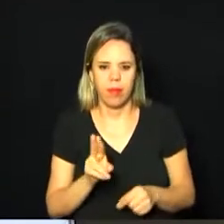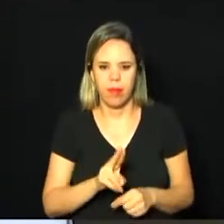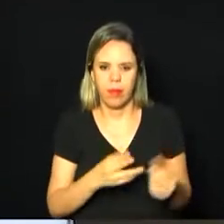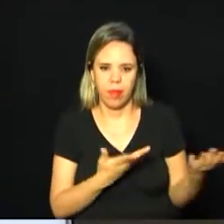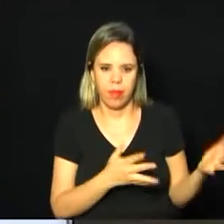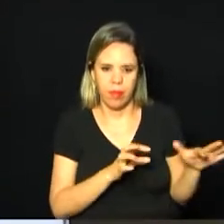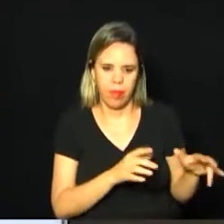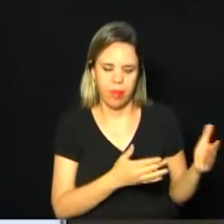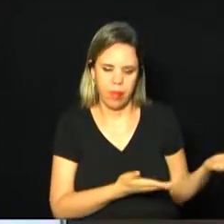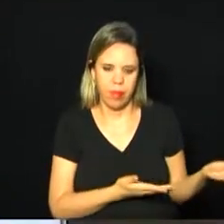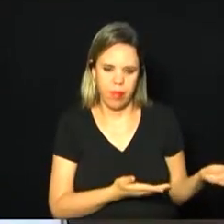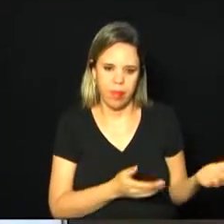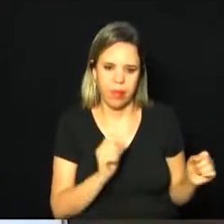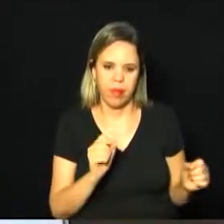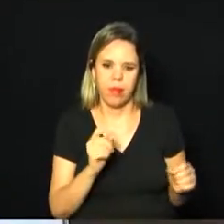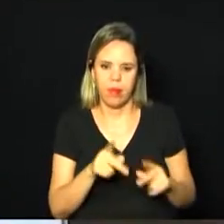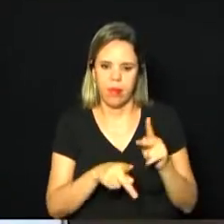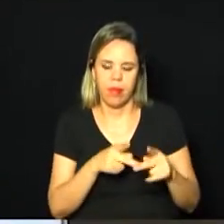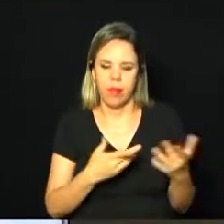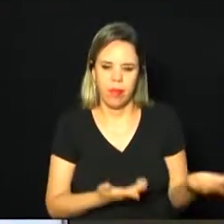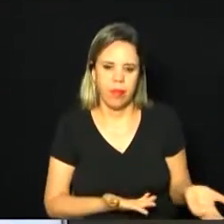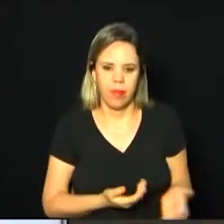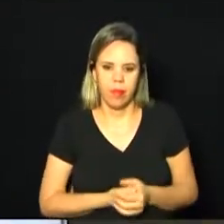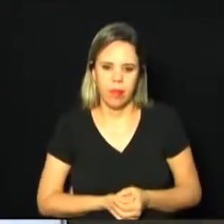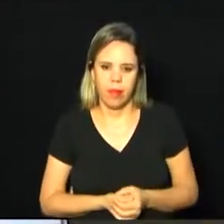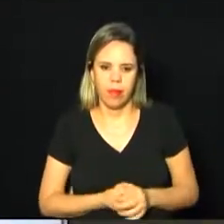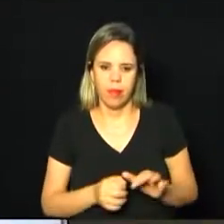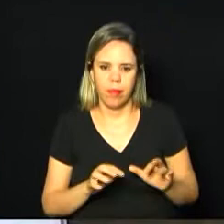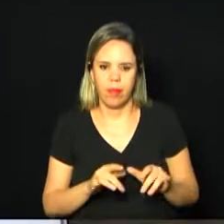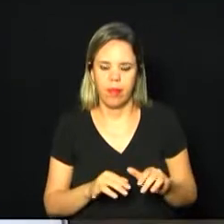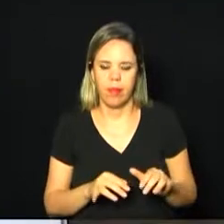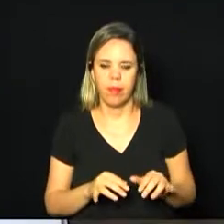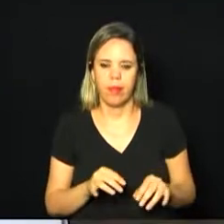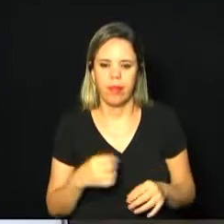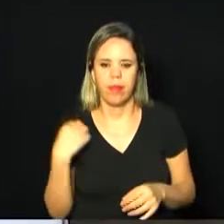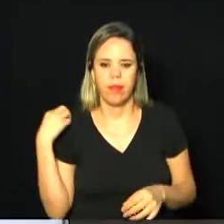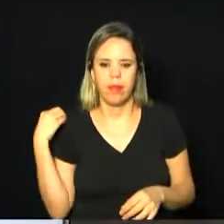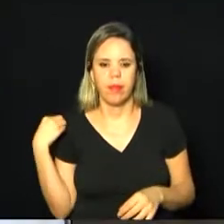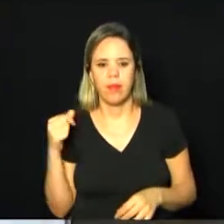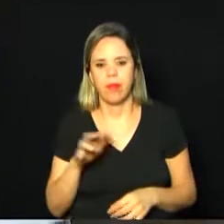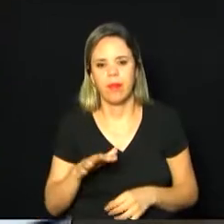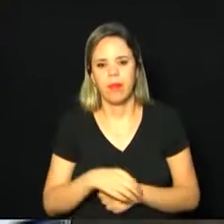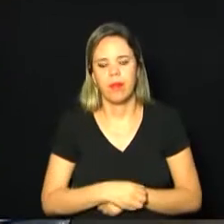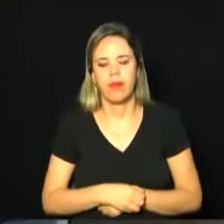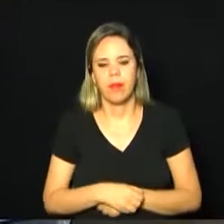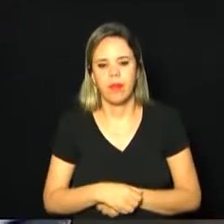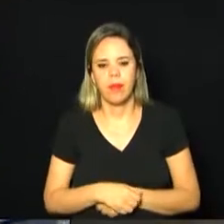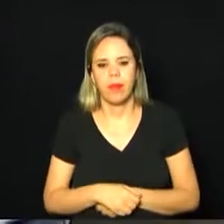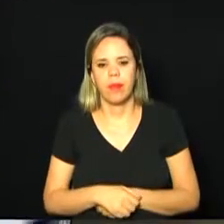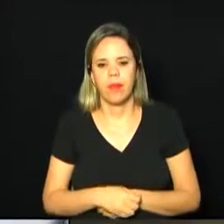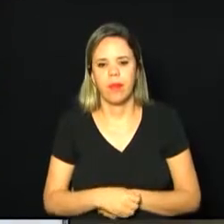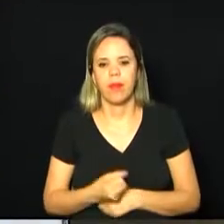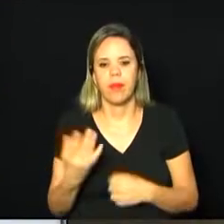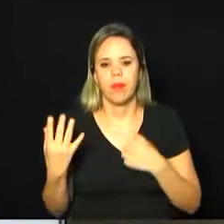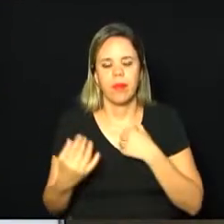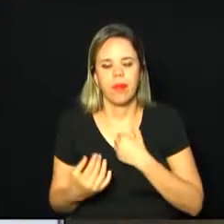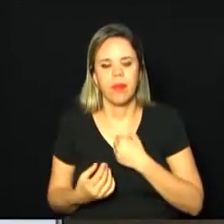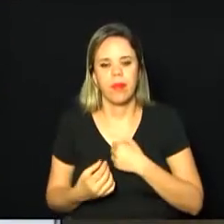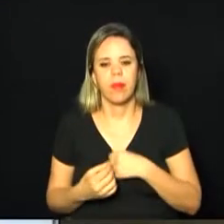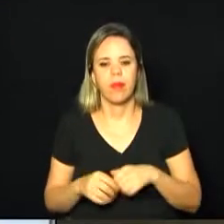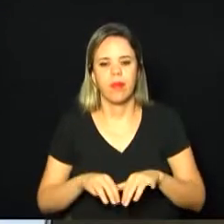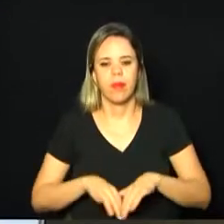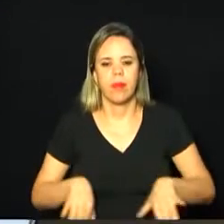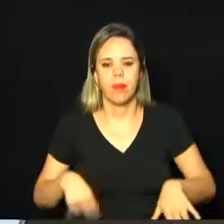utilizou essas máquinas escrever de quem foram olha estas máquinas de escrever em geral que compõem o acervo ela se